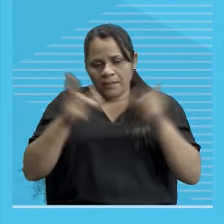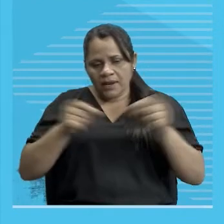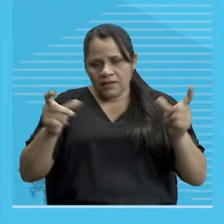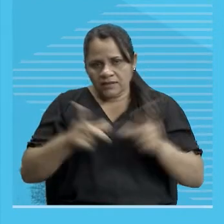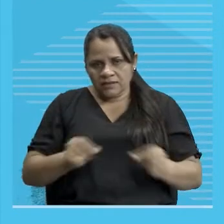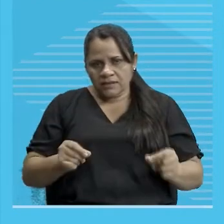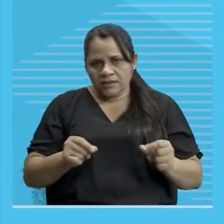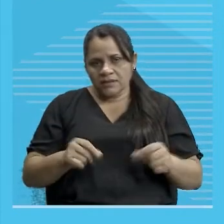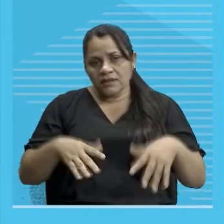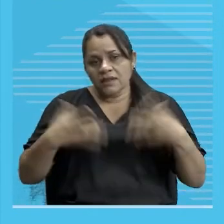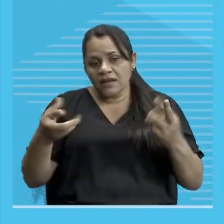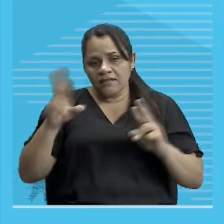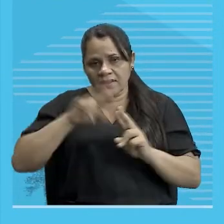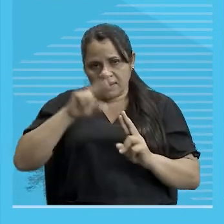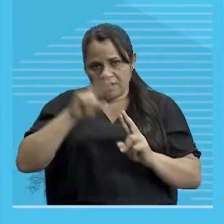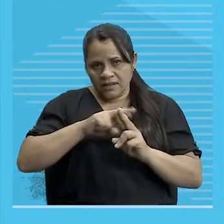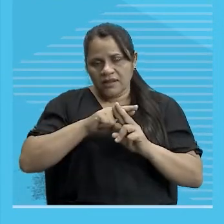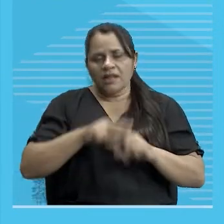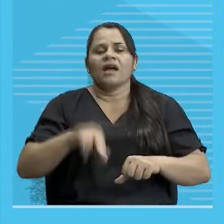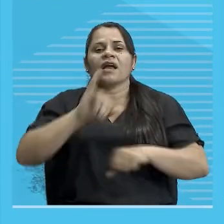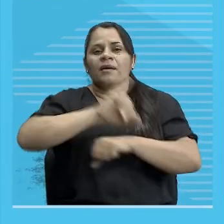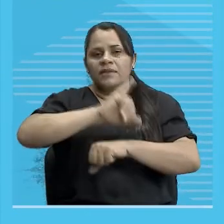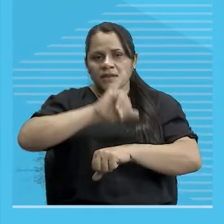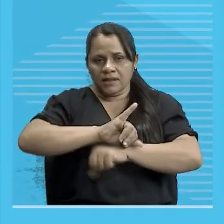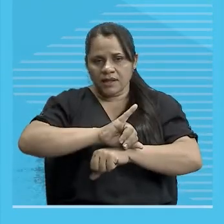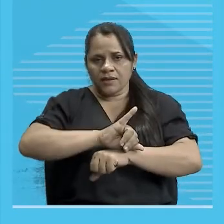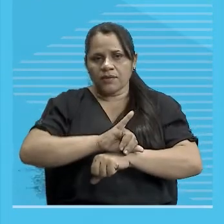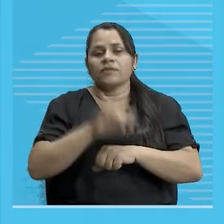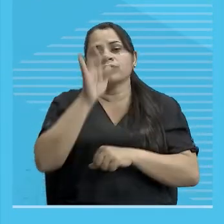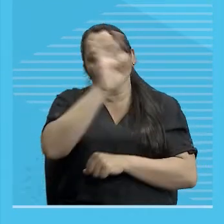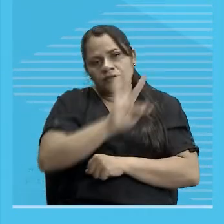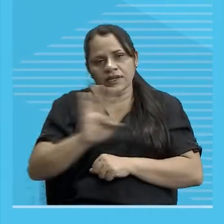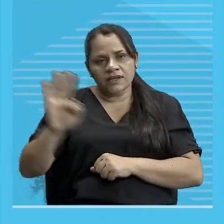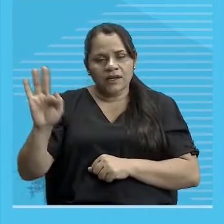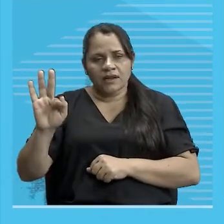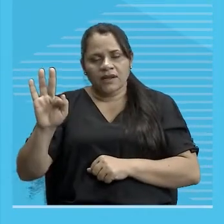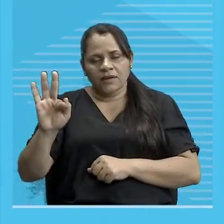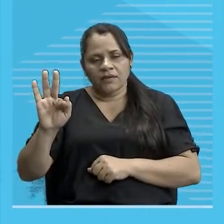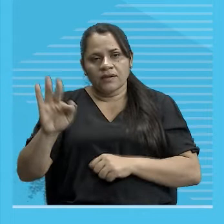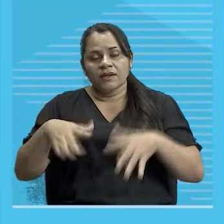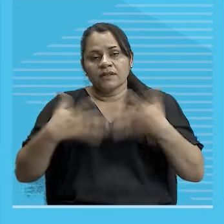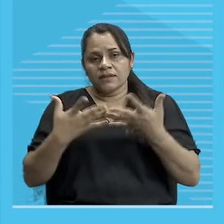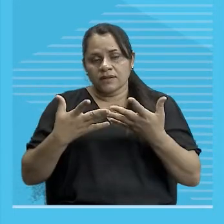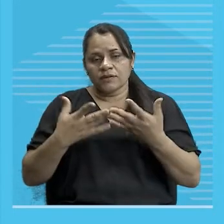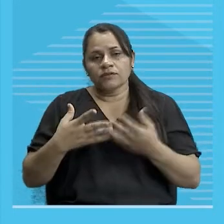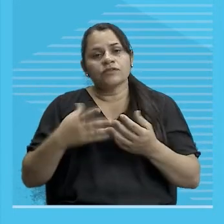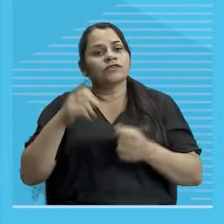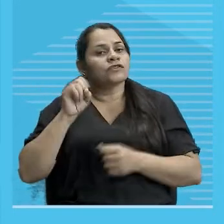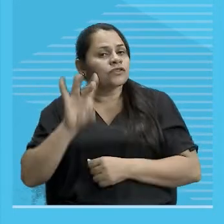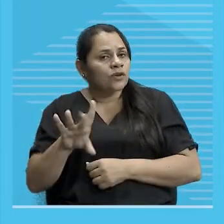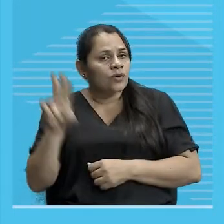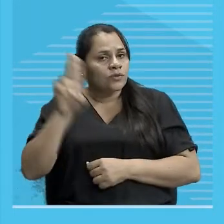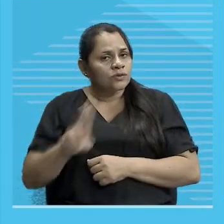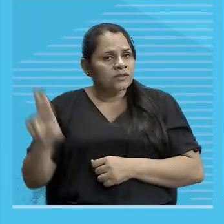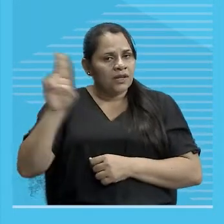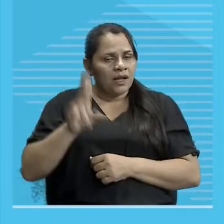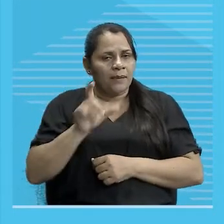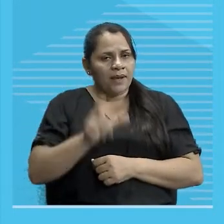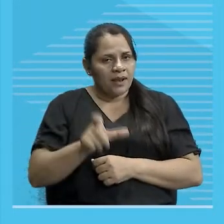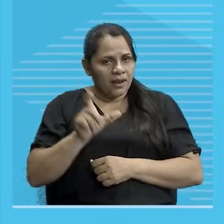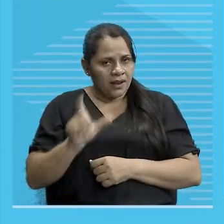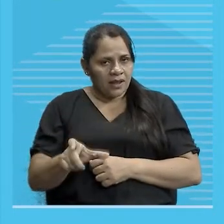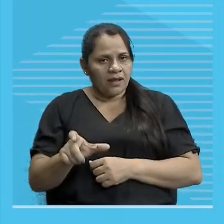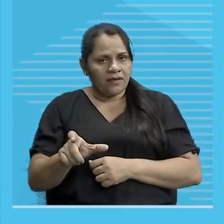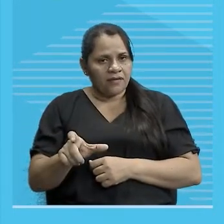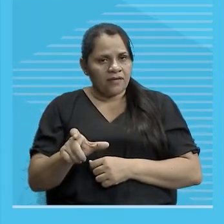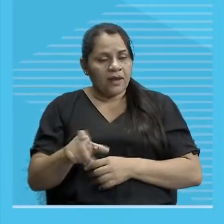Distrito Federal. Não. Então, é só colocar a palavra que você quer saber. Se quando o termo regente